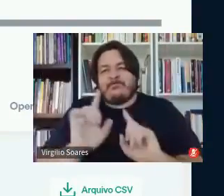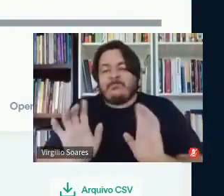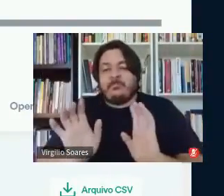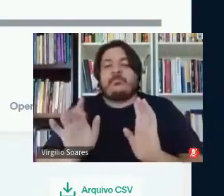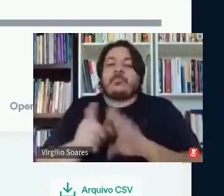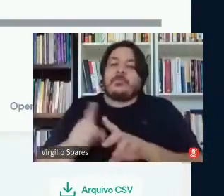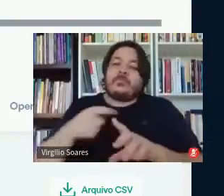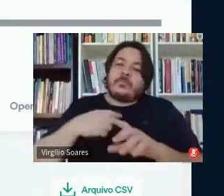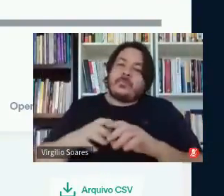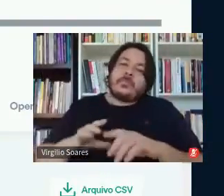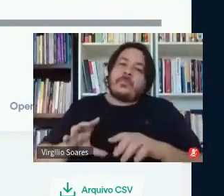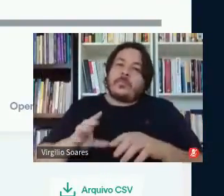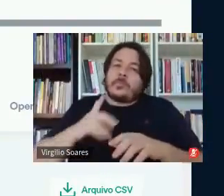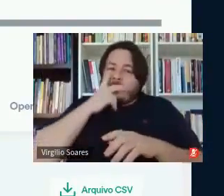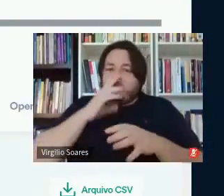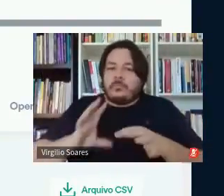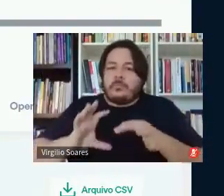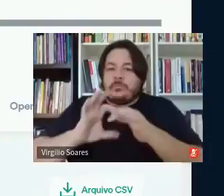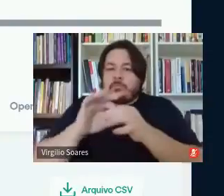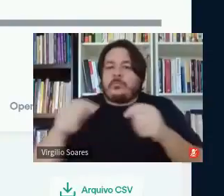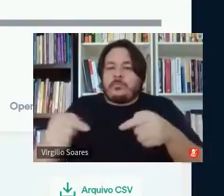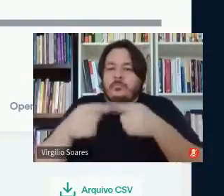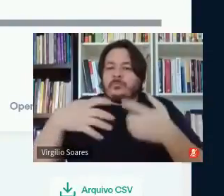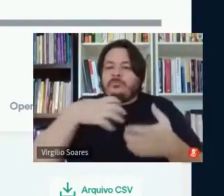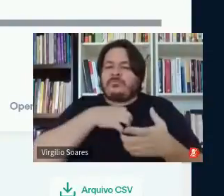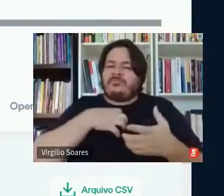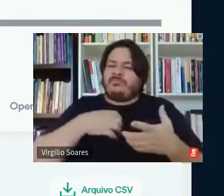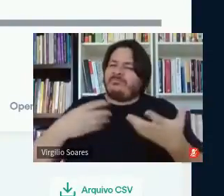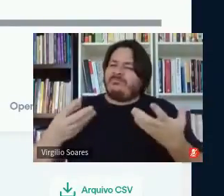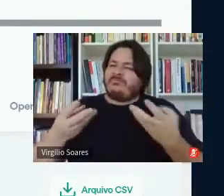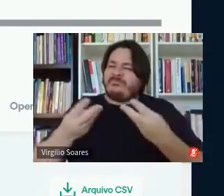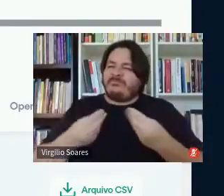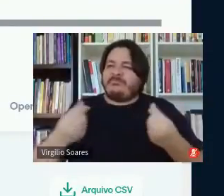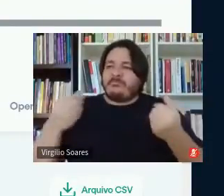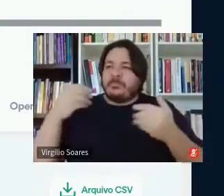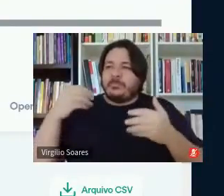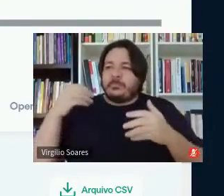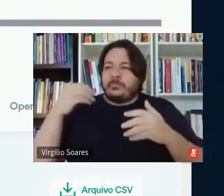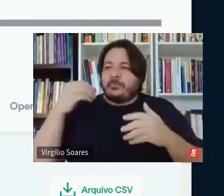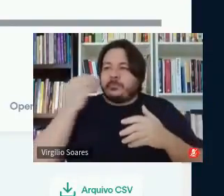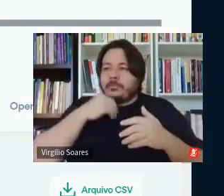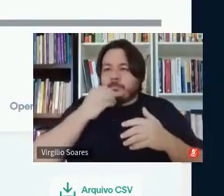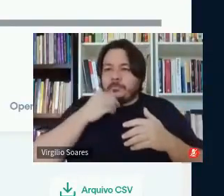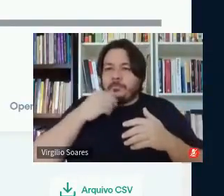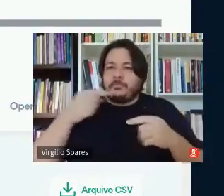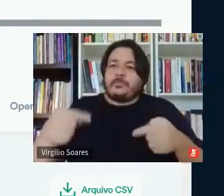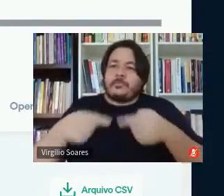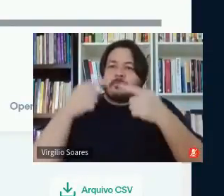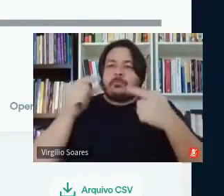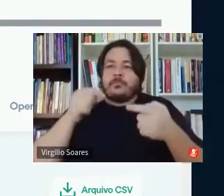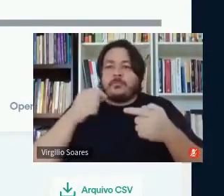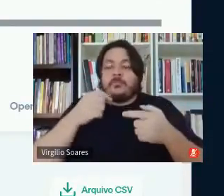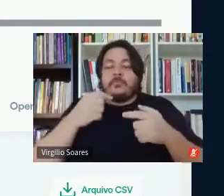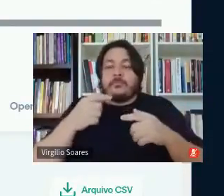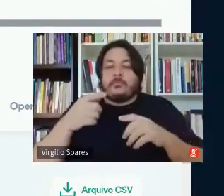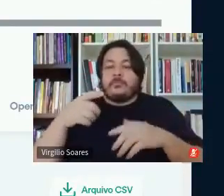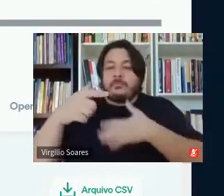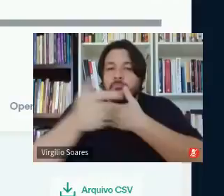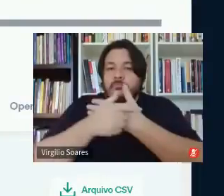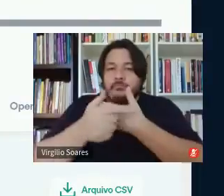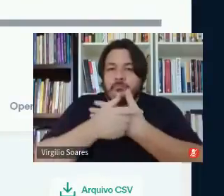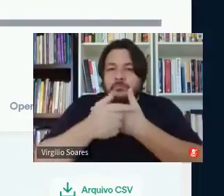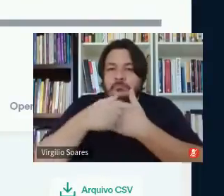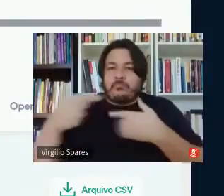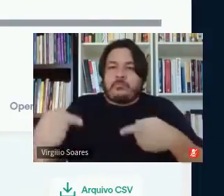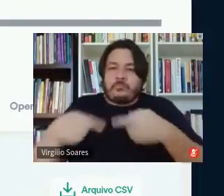essa sensação de desamparo com um papel mínimo cumprido pelo Estado em relação aos